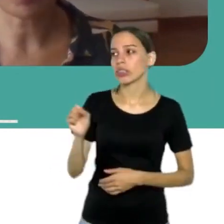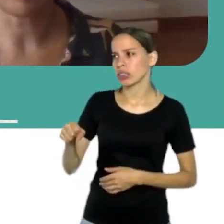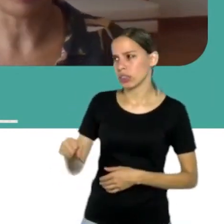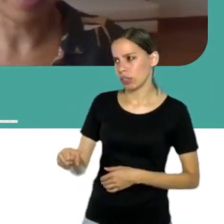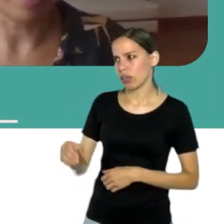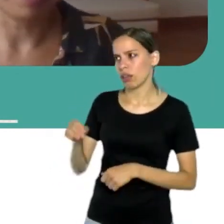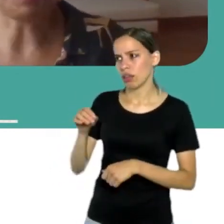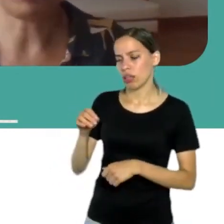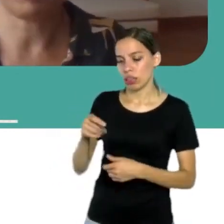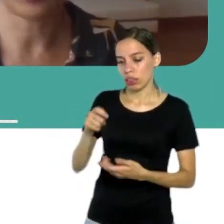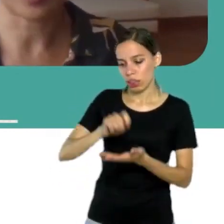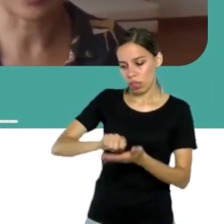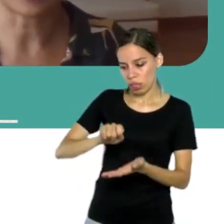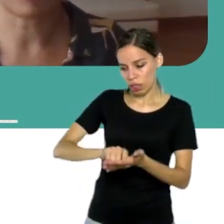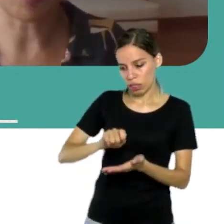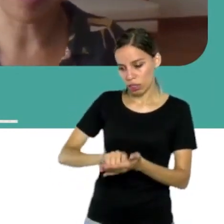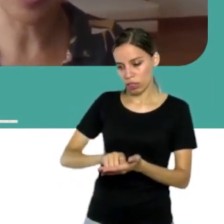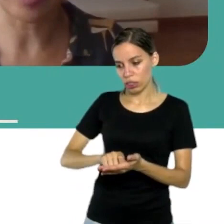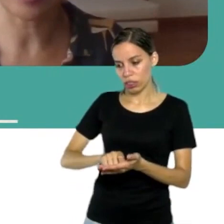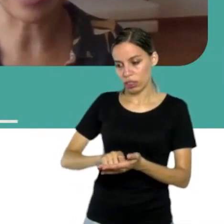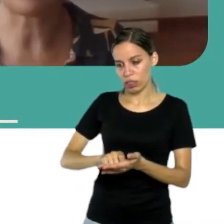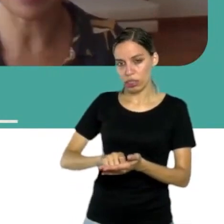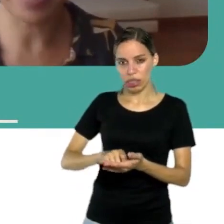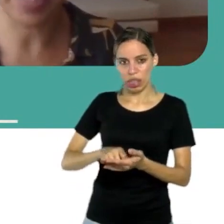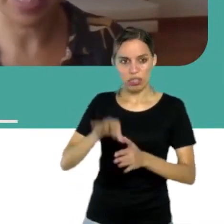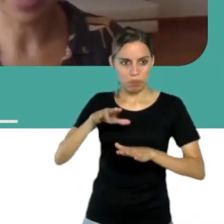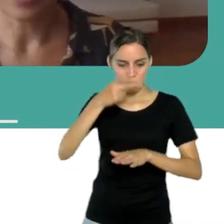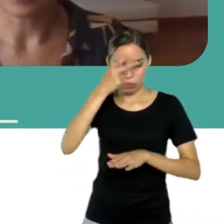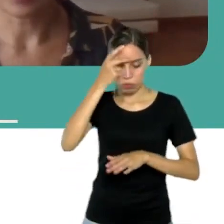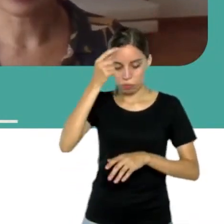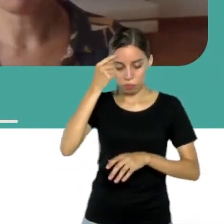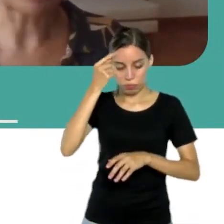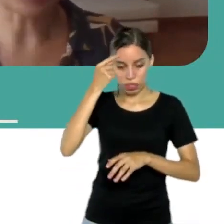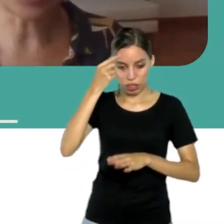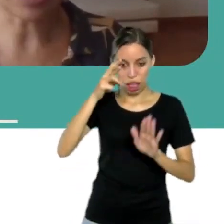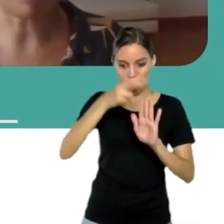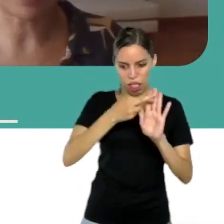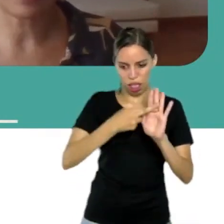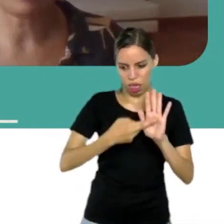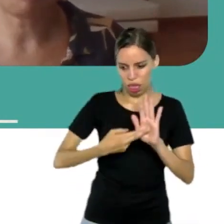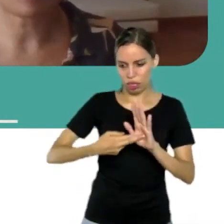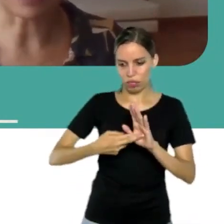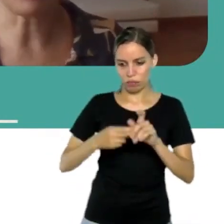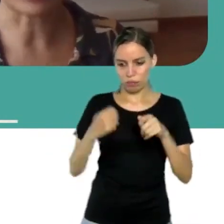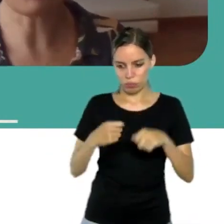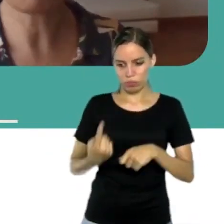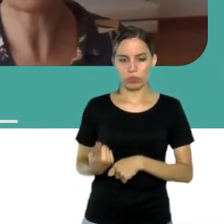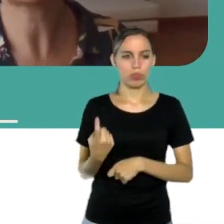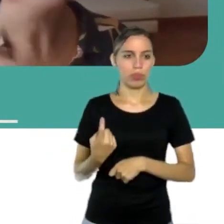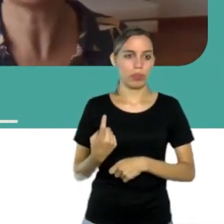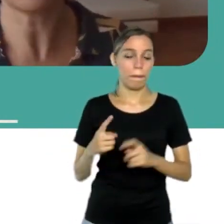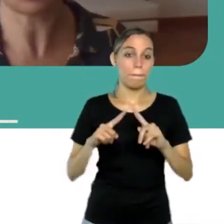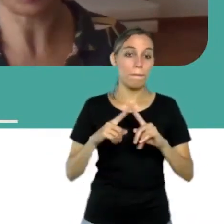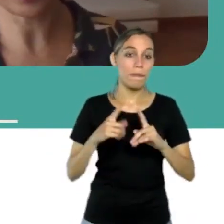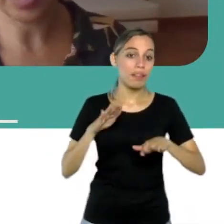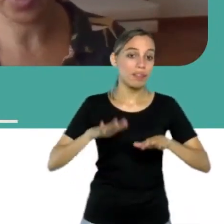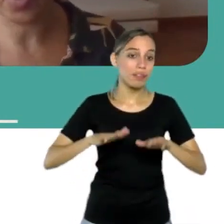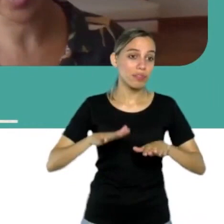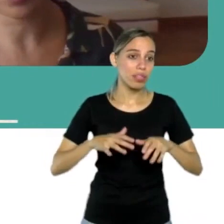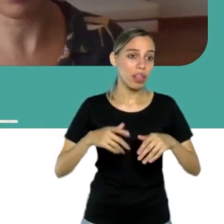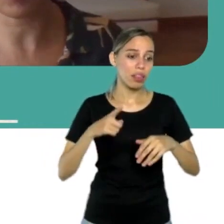tem esse primeiro momento que, via de regra, é um momento solitário, mas a gente também tem um monte de